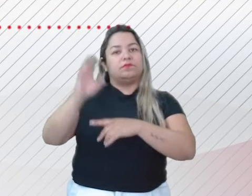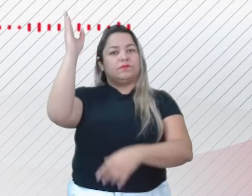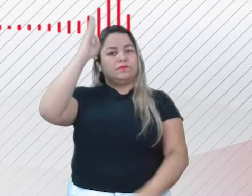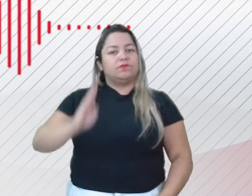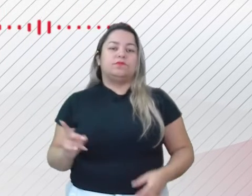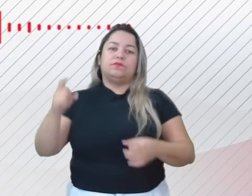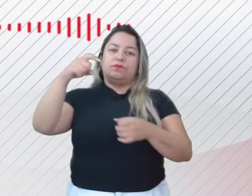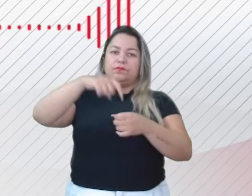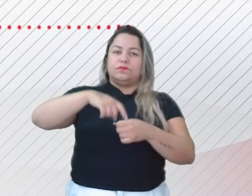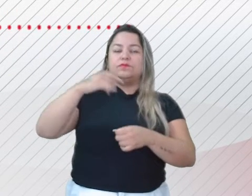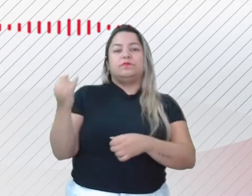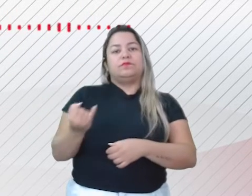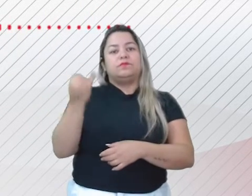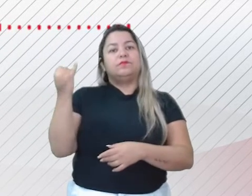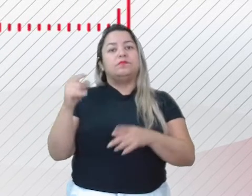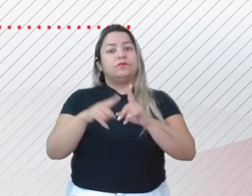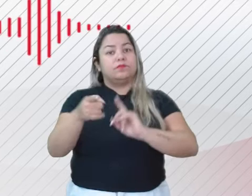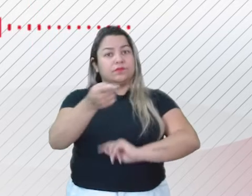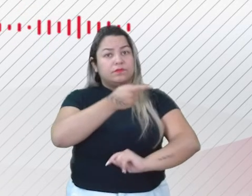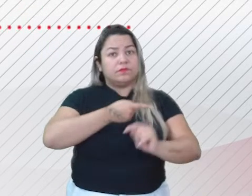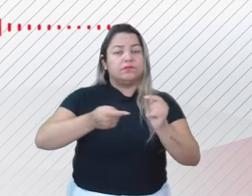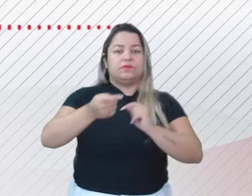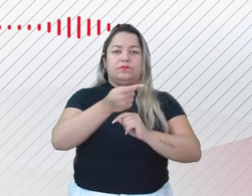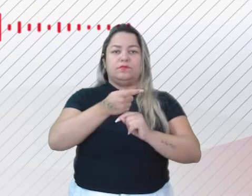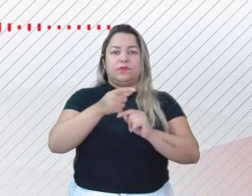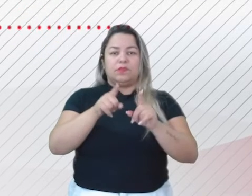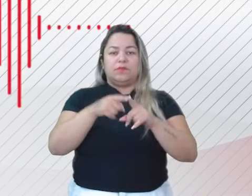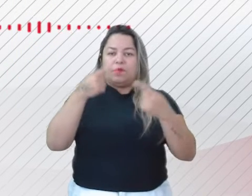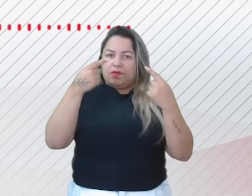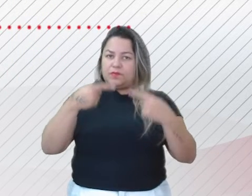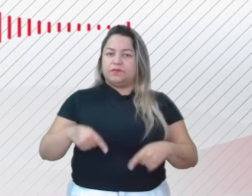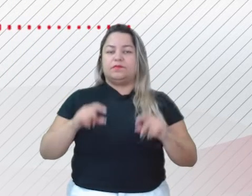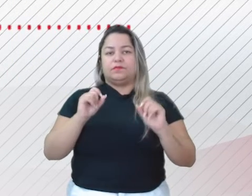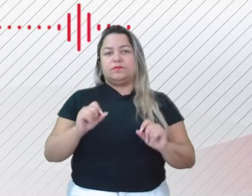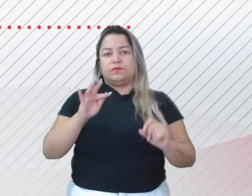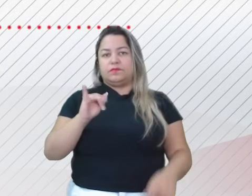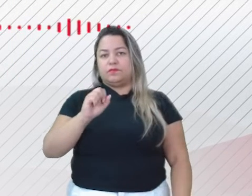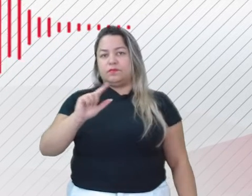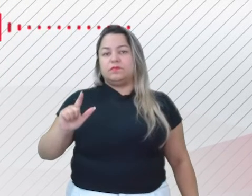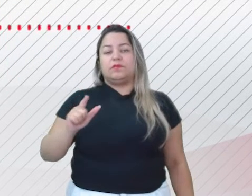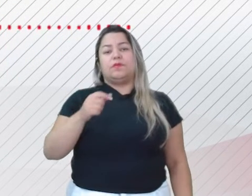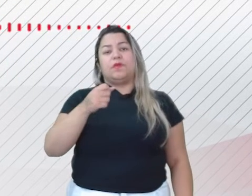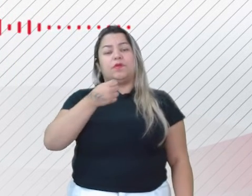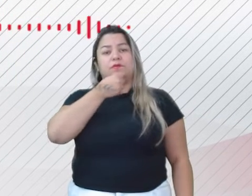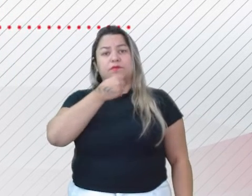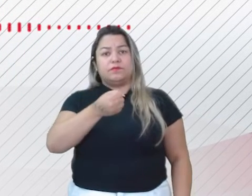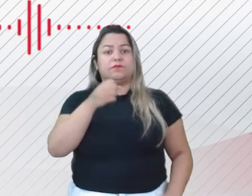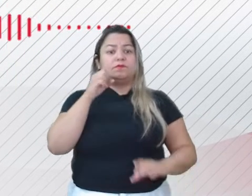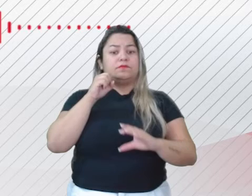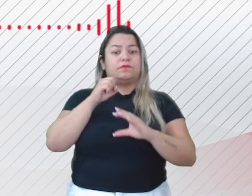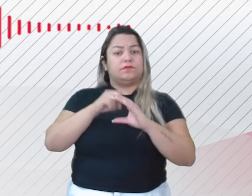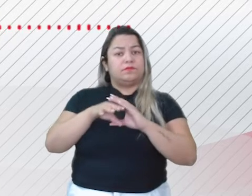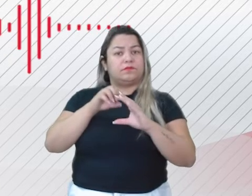brasileiro retomou seu papel de indutor da economia, especialmente com a política fiscal. Em entrevista à Globo News,